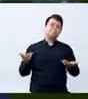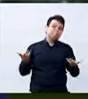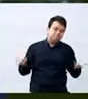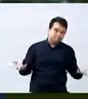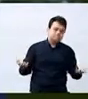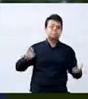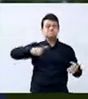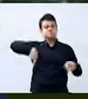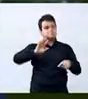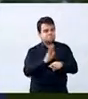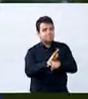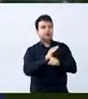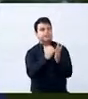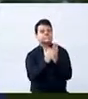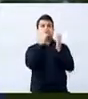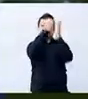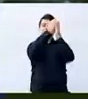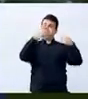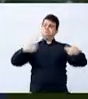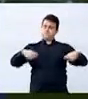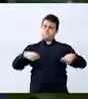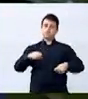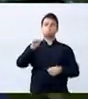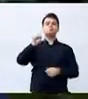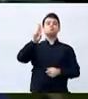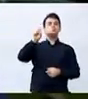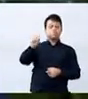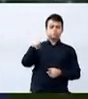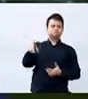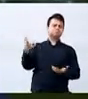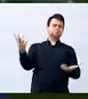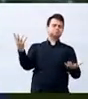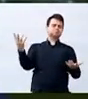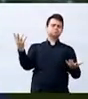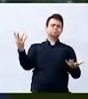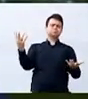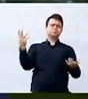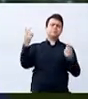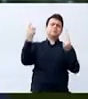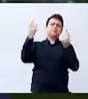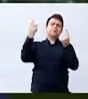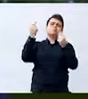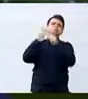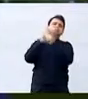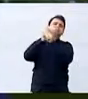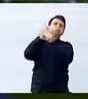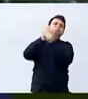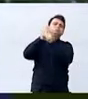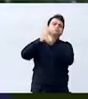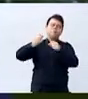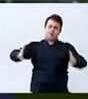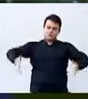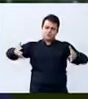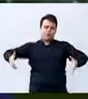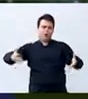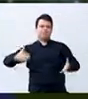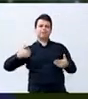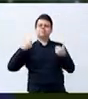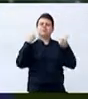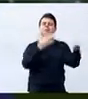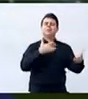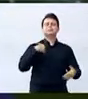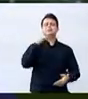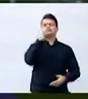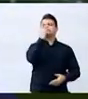que incrementar isso. O SUS ainda demora anos para entregar uma cadeira de rodas.